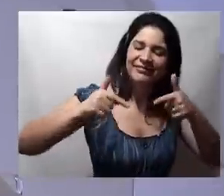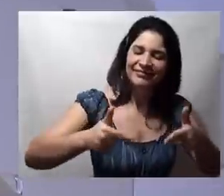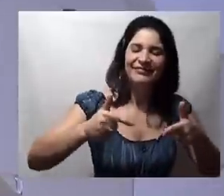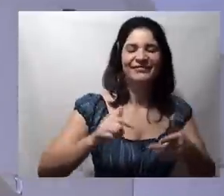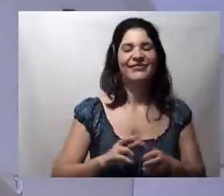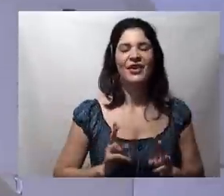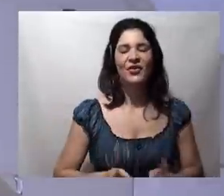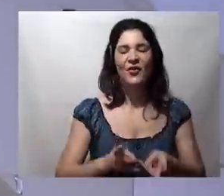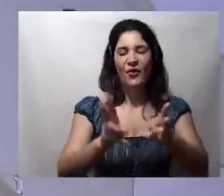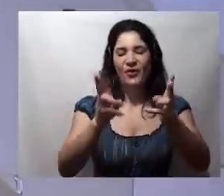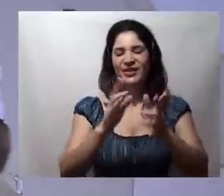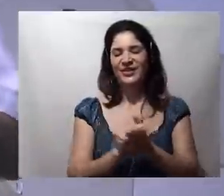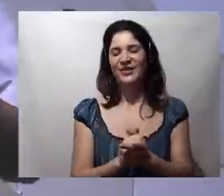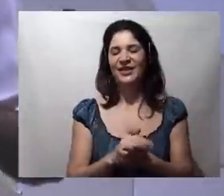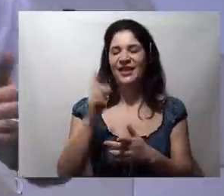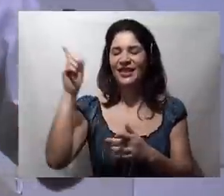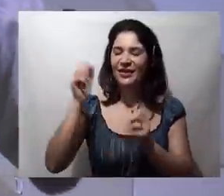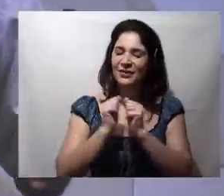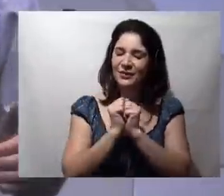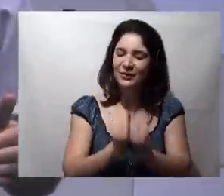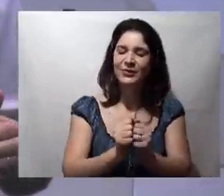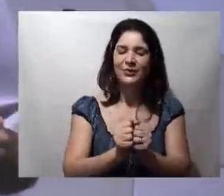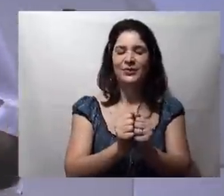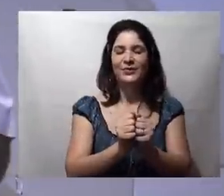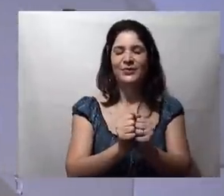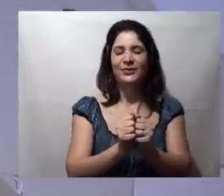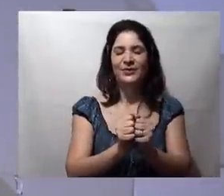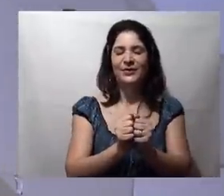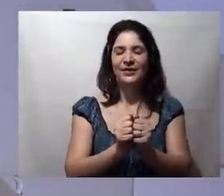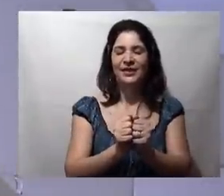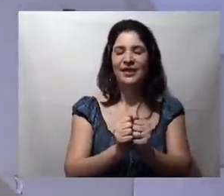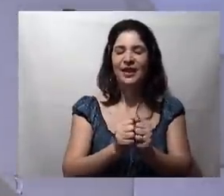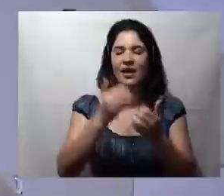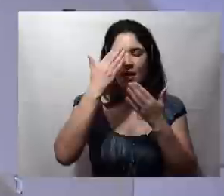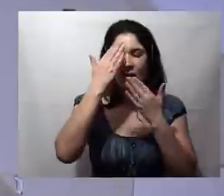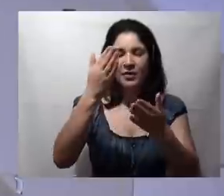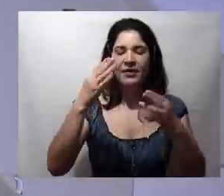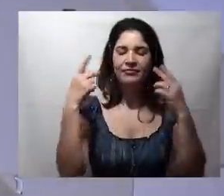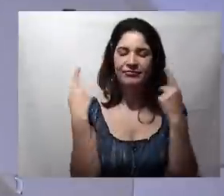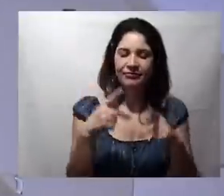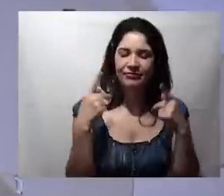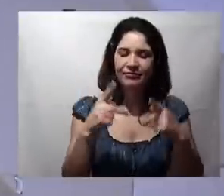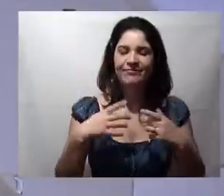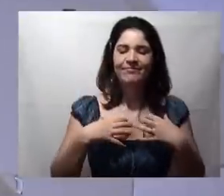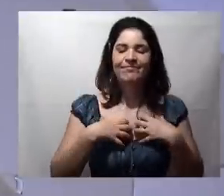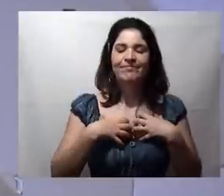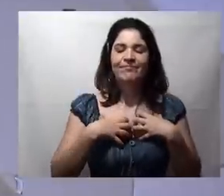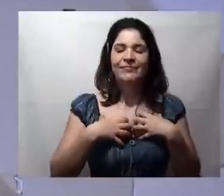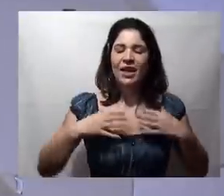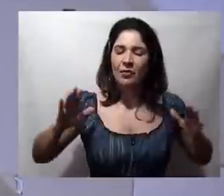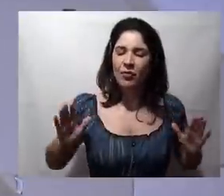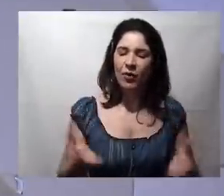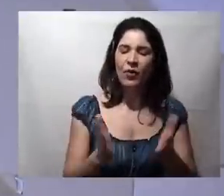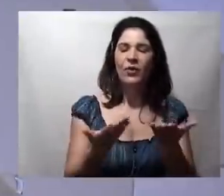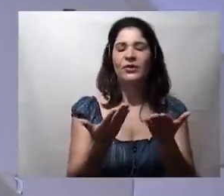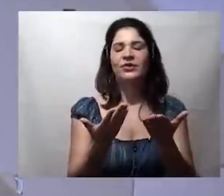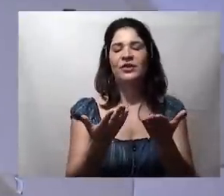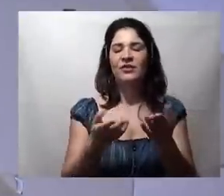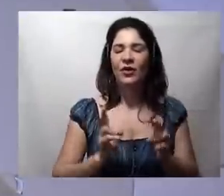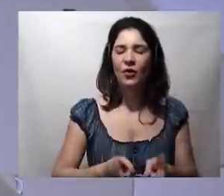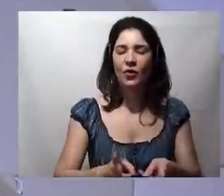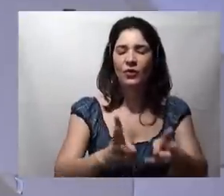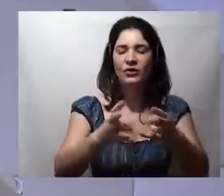caminhar e estar conosco no deserto obrigado por essa palavra que nos motivos que nos desafia